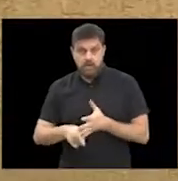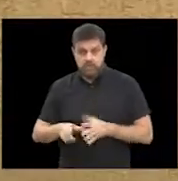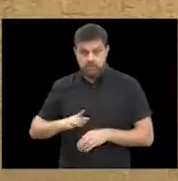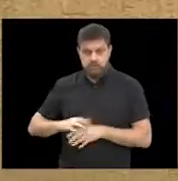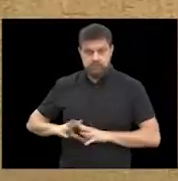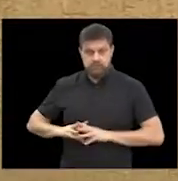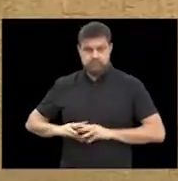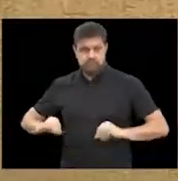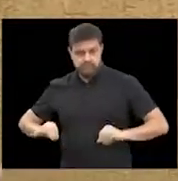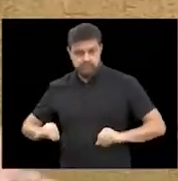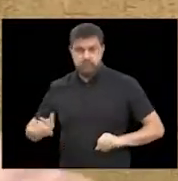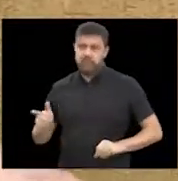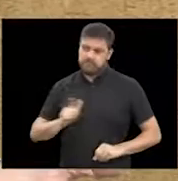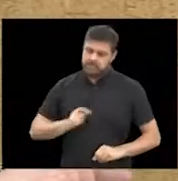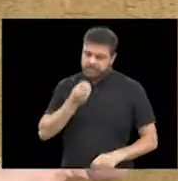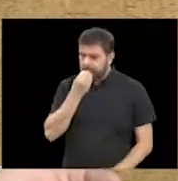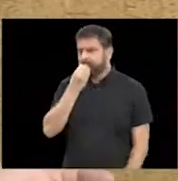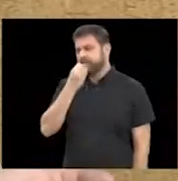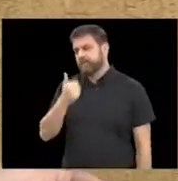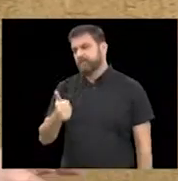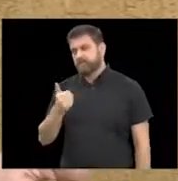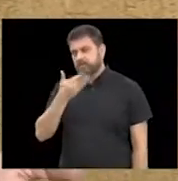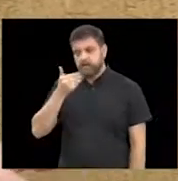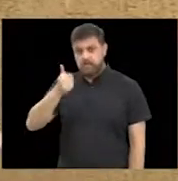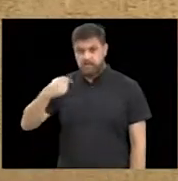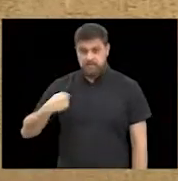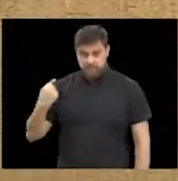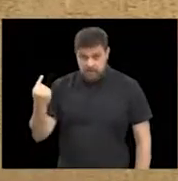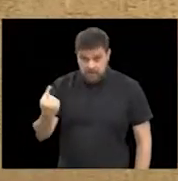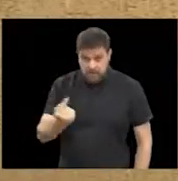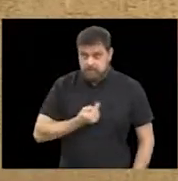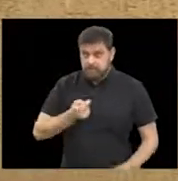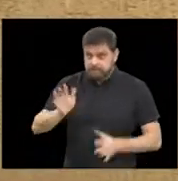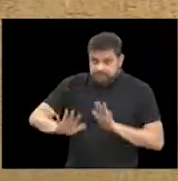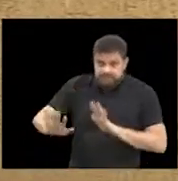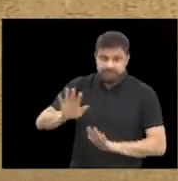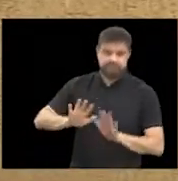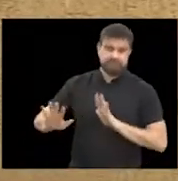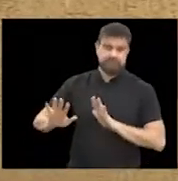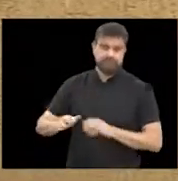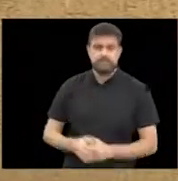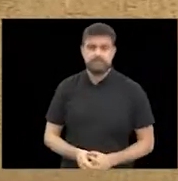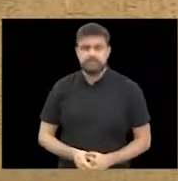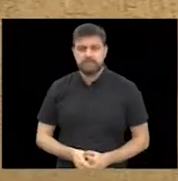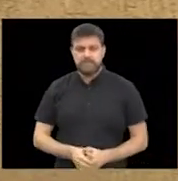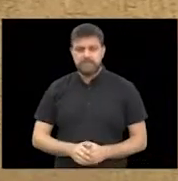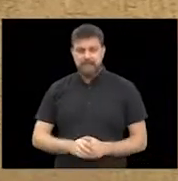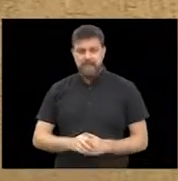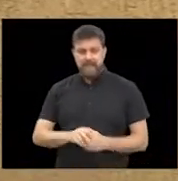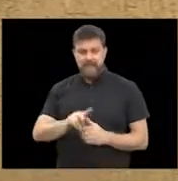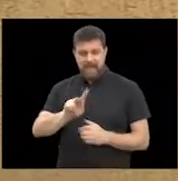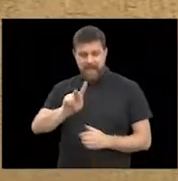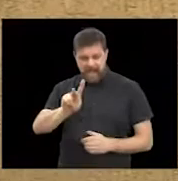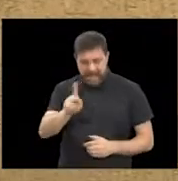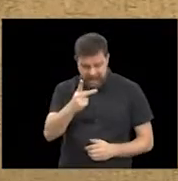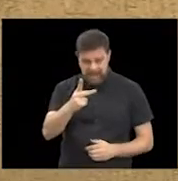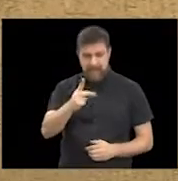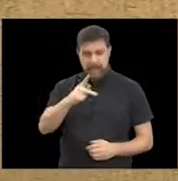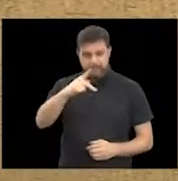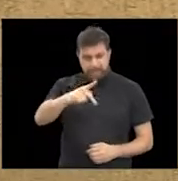Pelo menos existe cura. Mas é melhor a gente se prevenir, né? Sim. Doutor, a H. pylori é